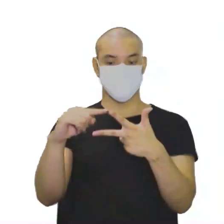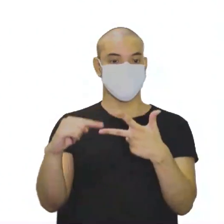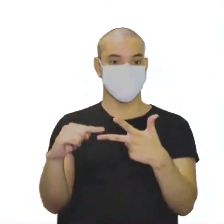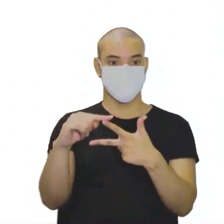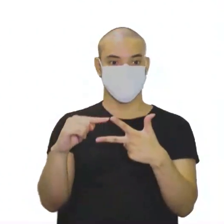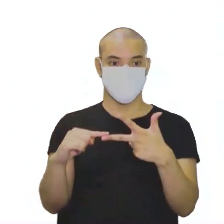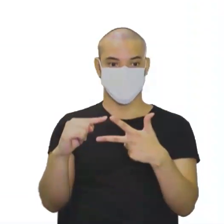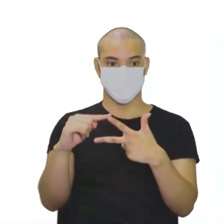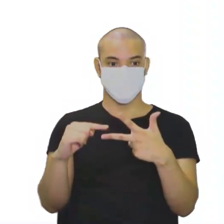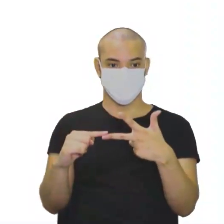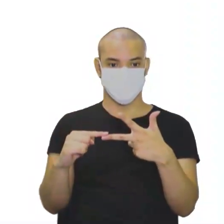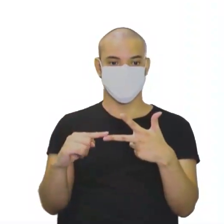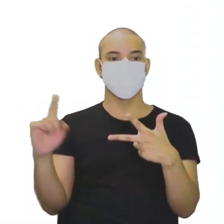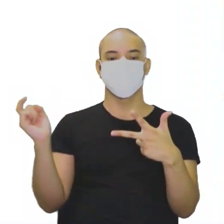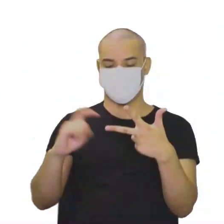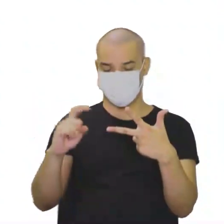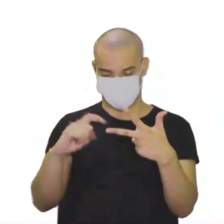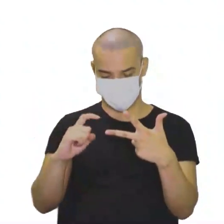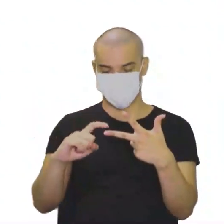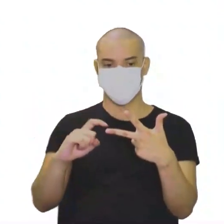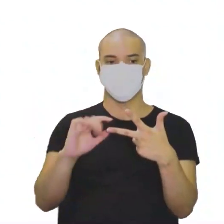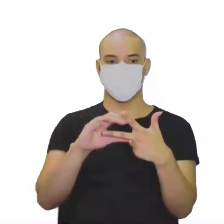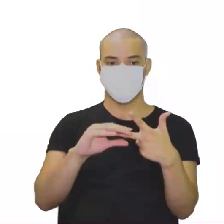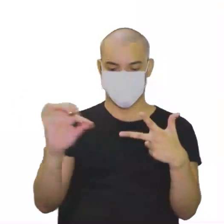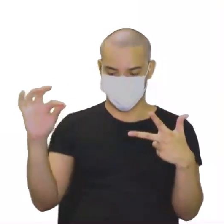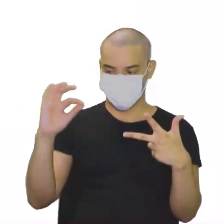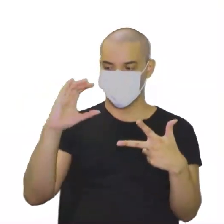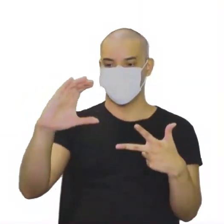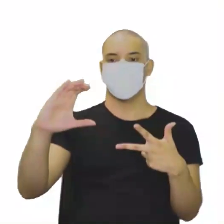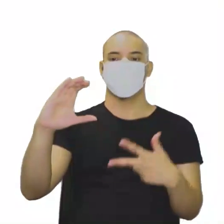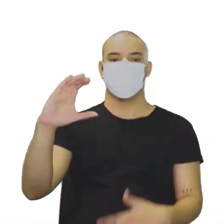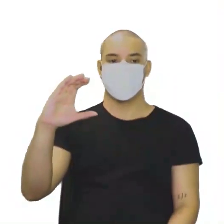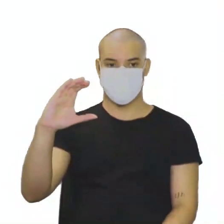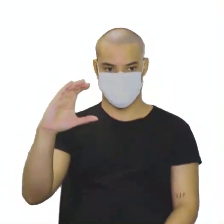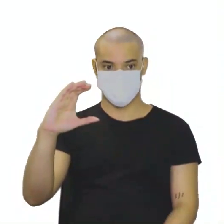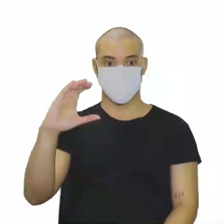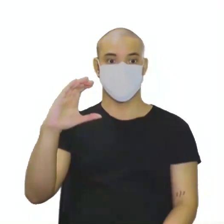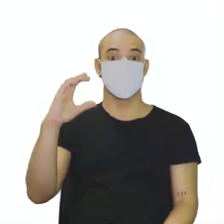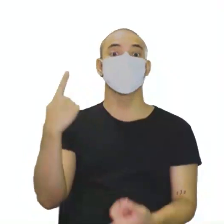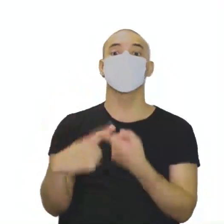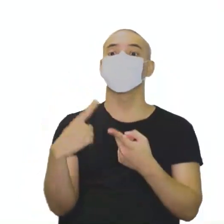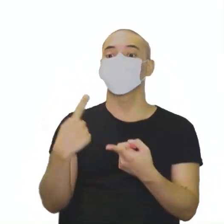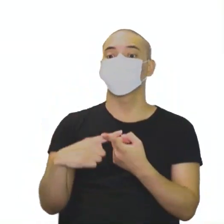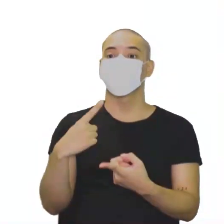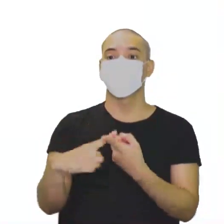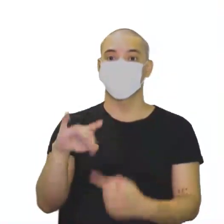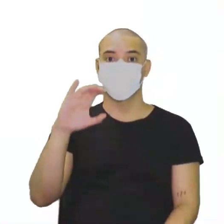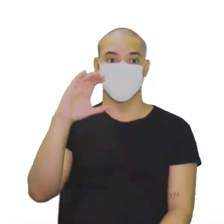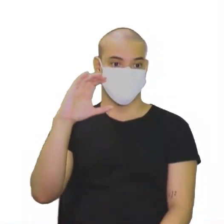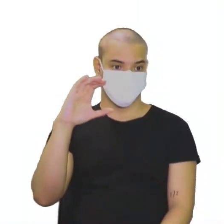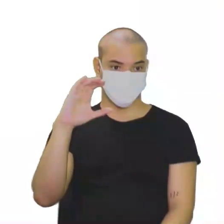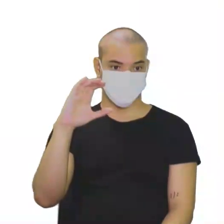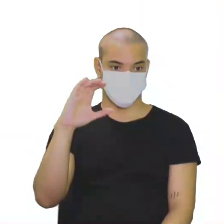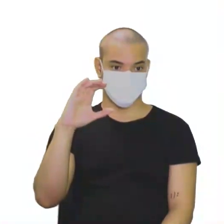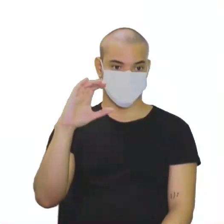questão? Os fusíveis e os disjuntores. Por quê, pessoal? Olha só.